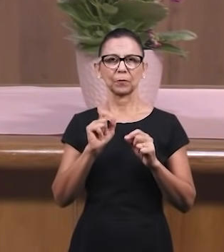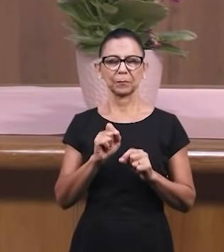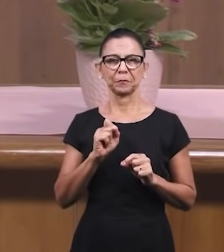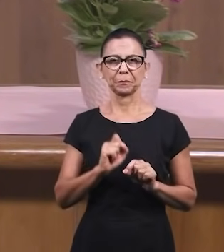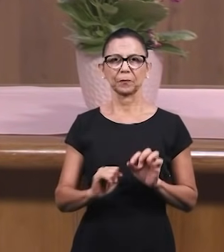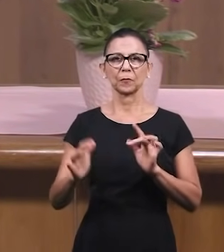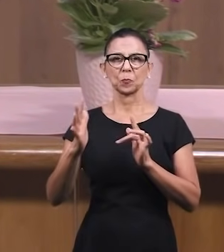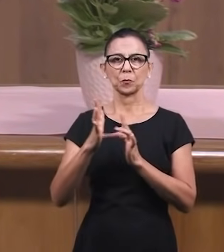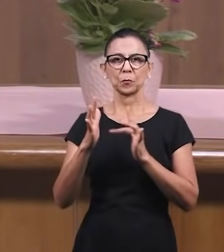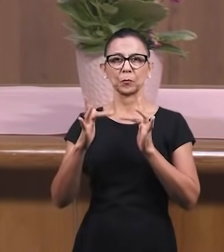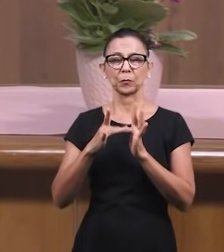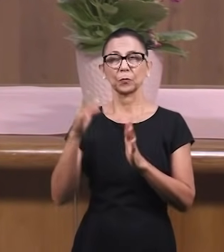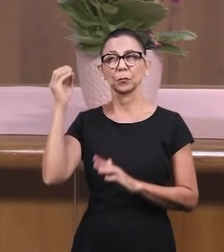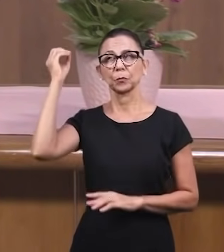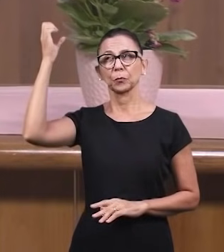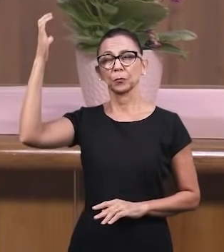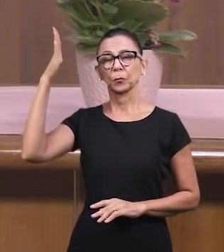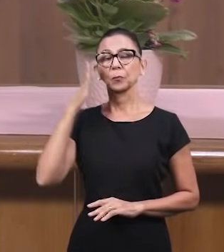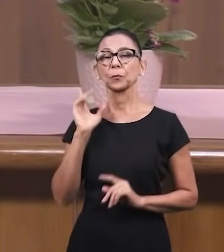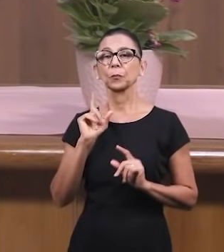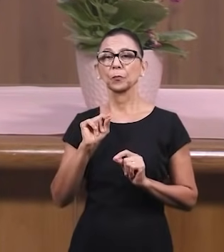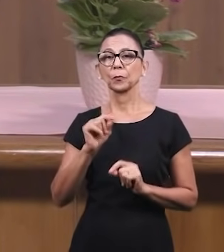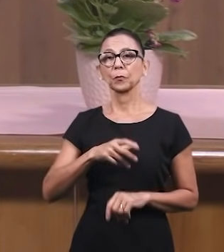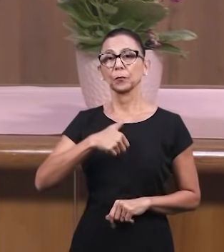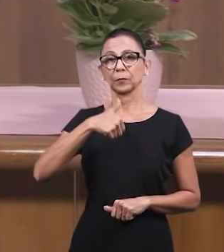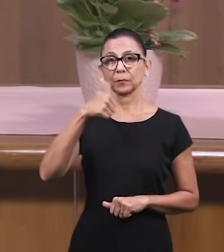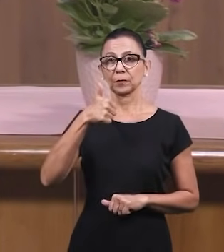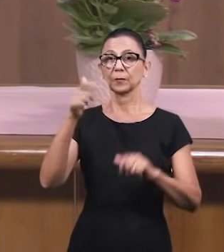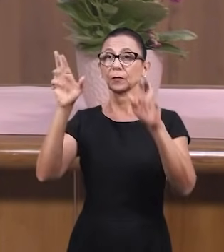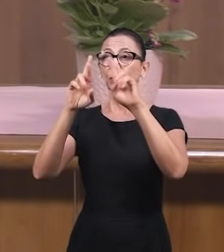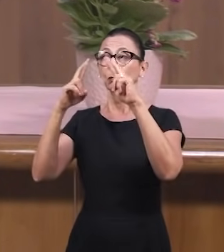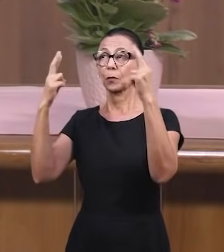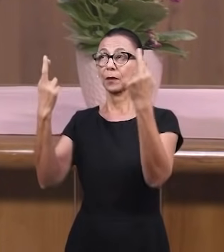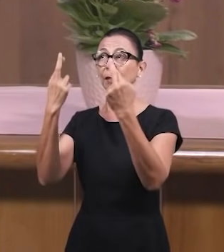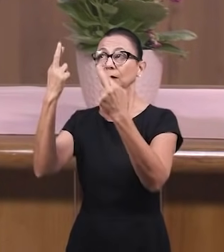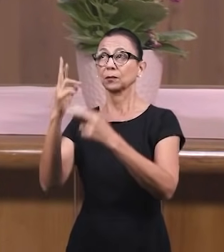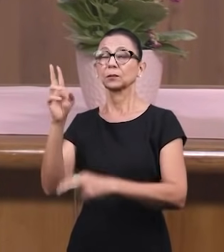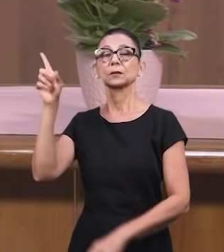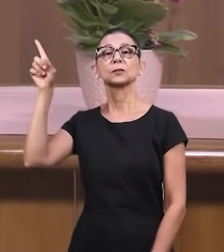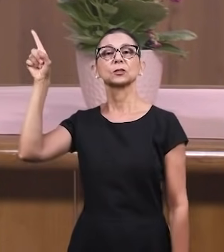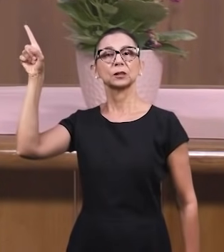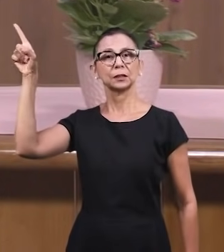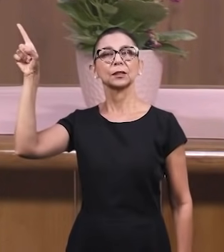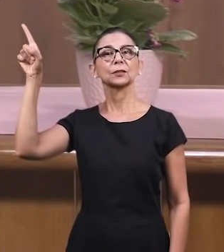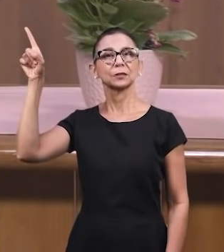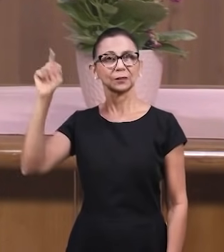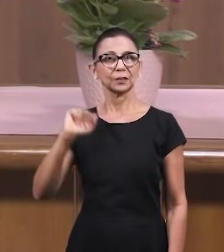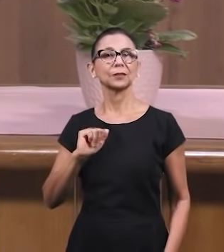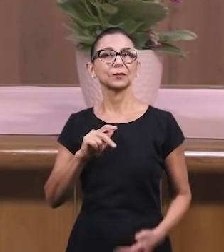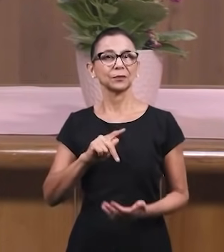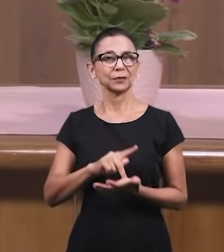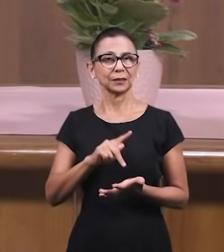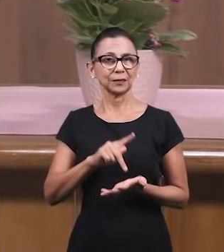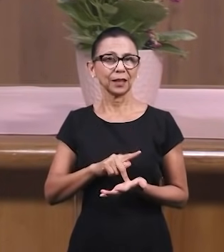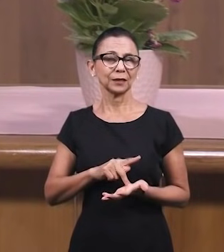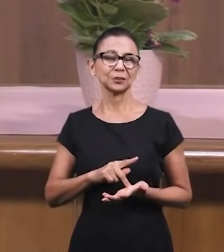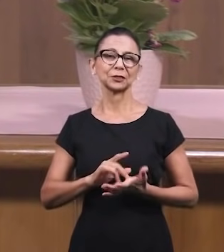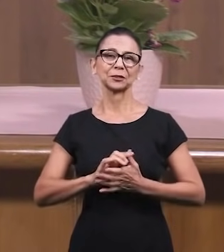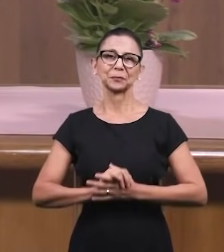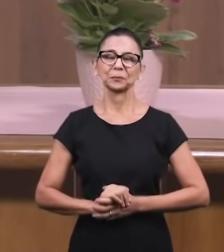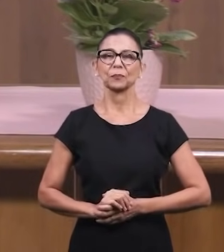para cima, de buscarmos o reino de Deus em primeiro lugar. E ali ele deu aquela orientação aos